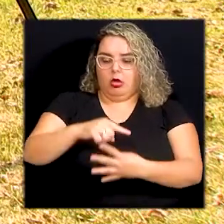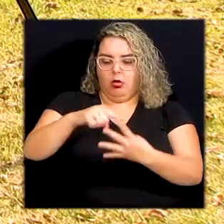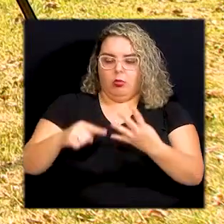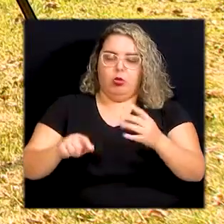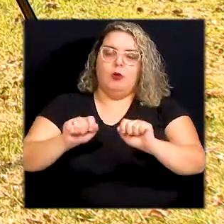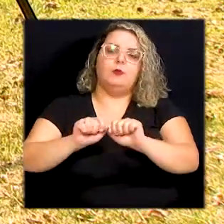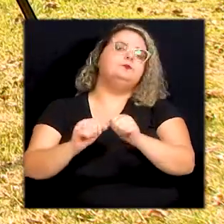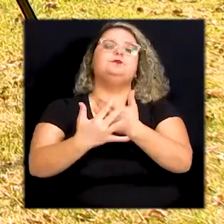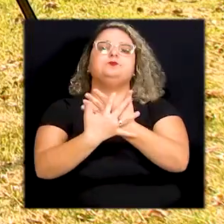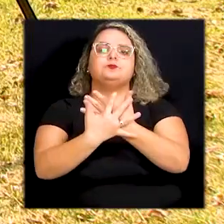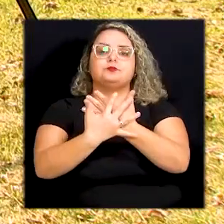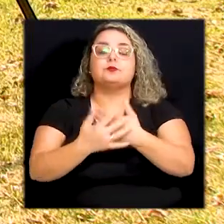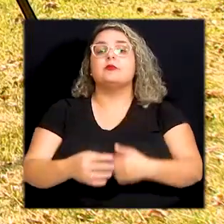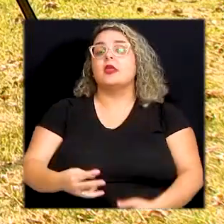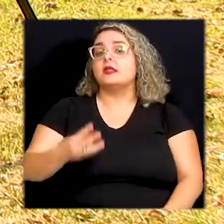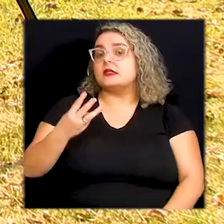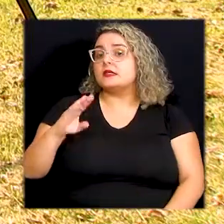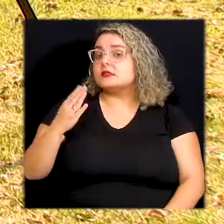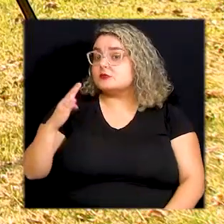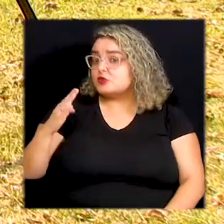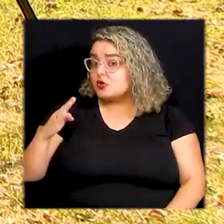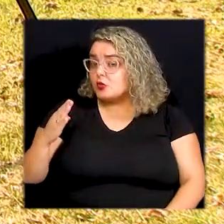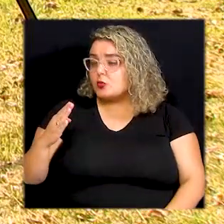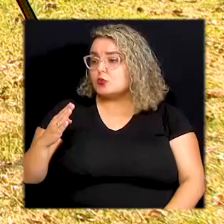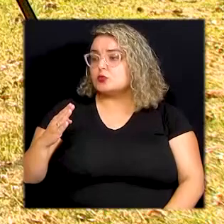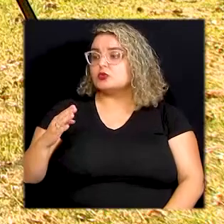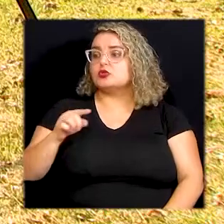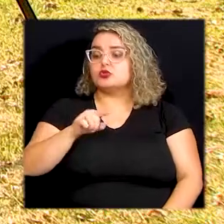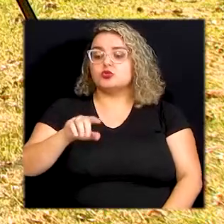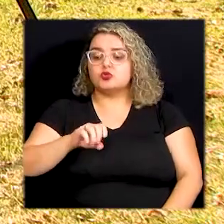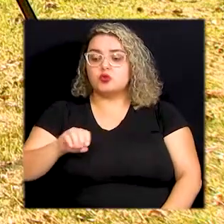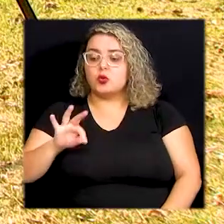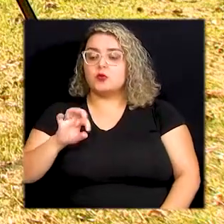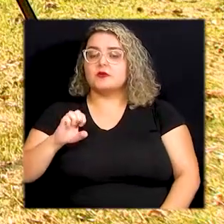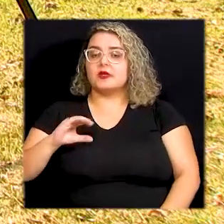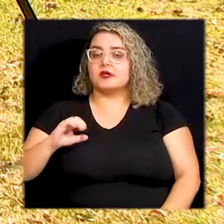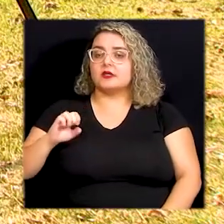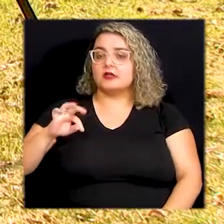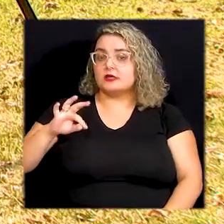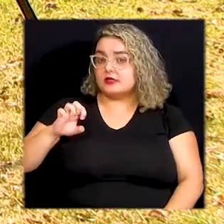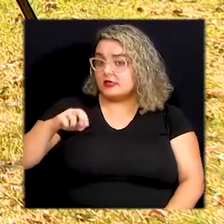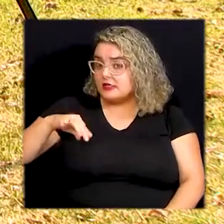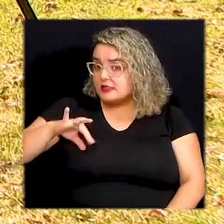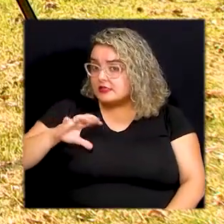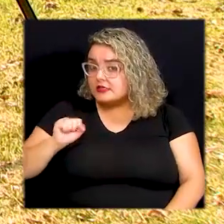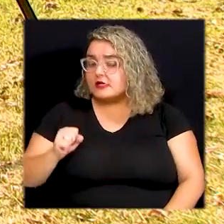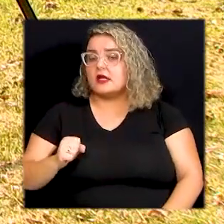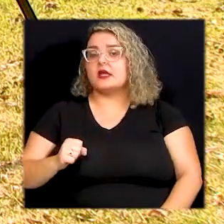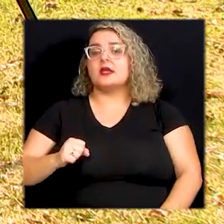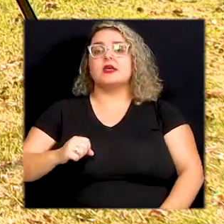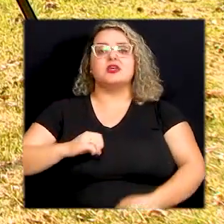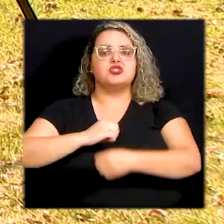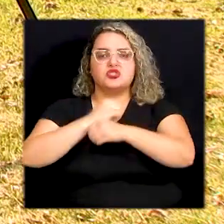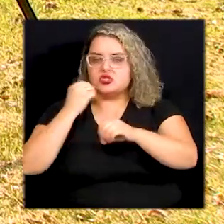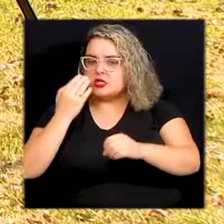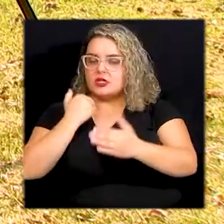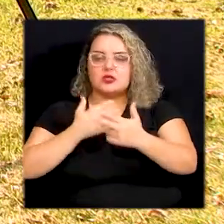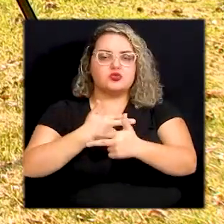4 agrônomos, tem acho que 3 biólogos, tem zootecnista, tem engenheira de alimentos,